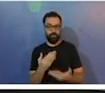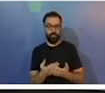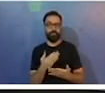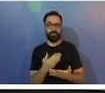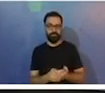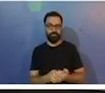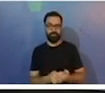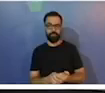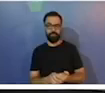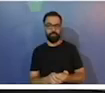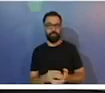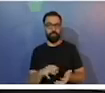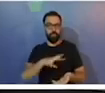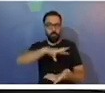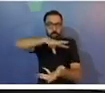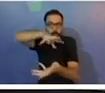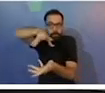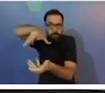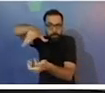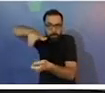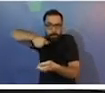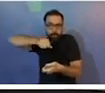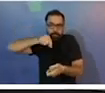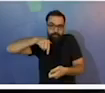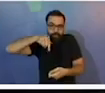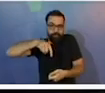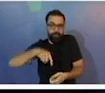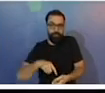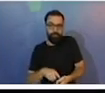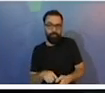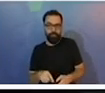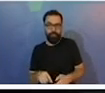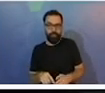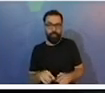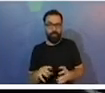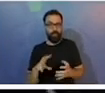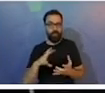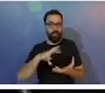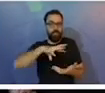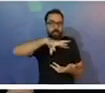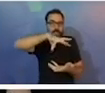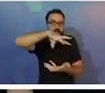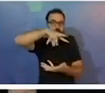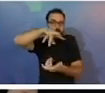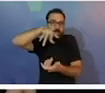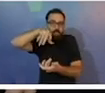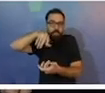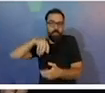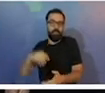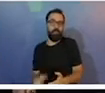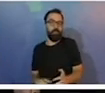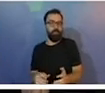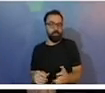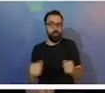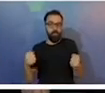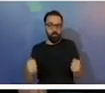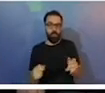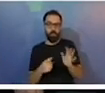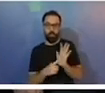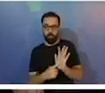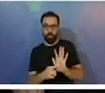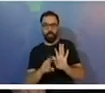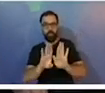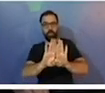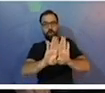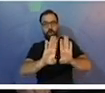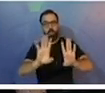estudamos que a nossa Terra, o planeta Terra, ele é circular, mas ele pode ser representado num